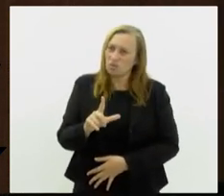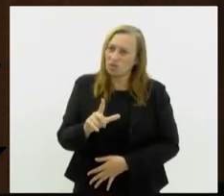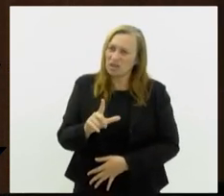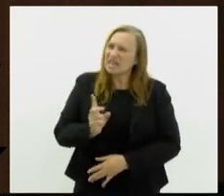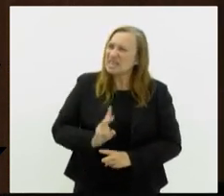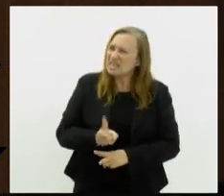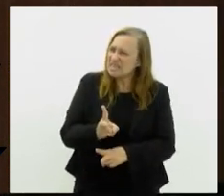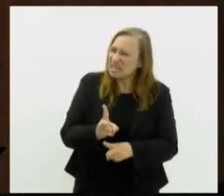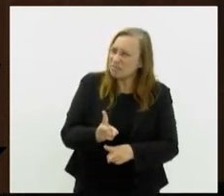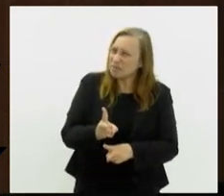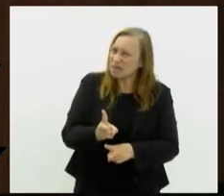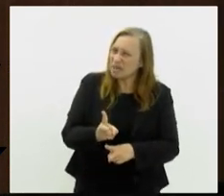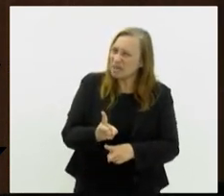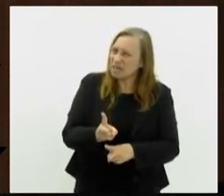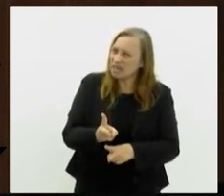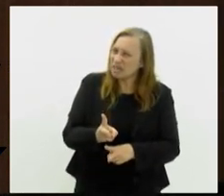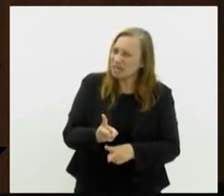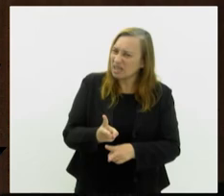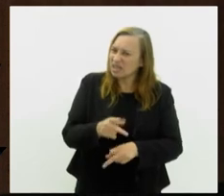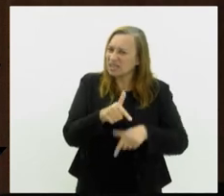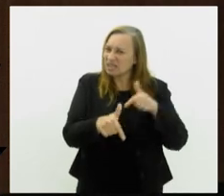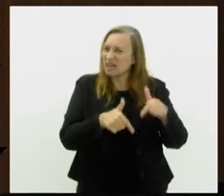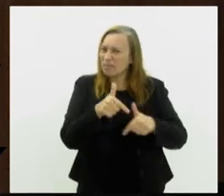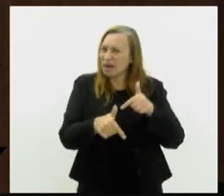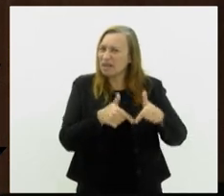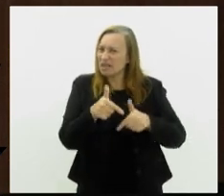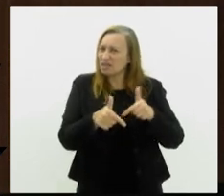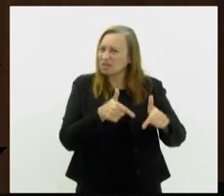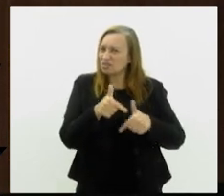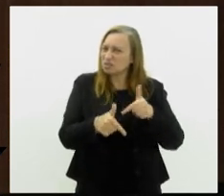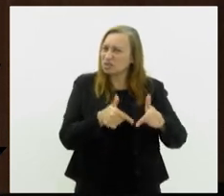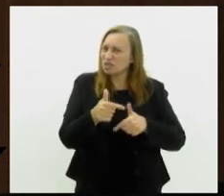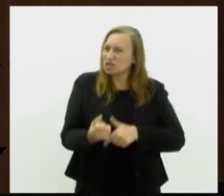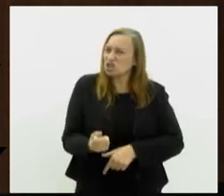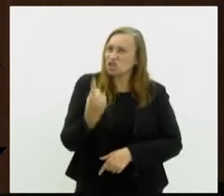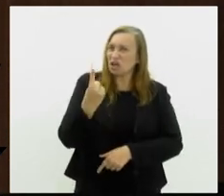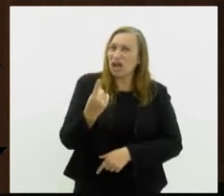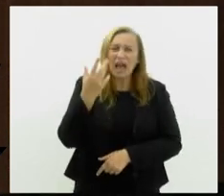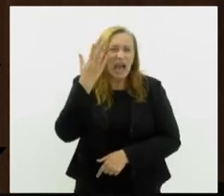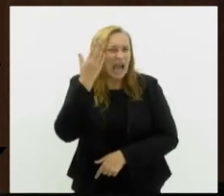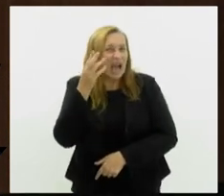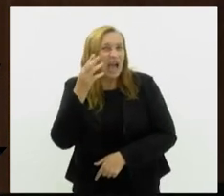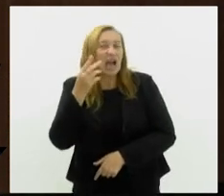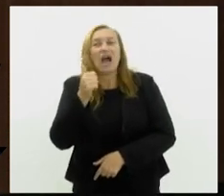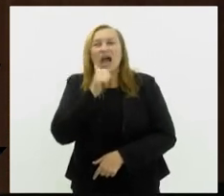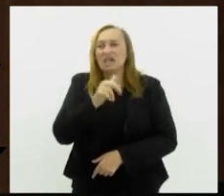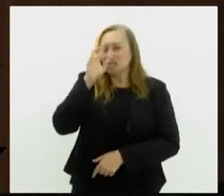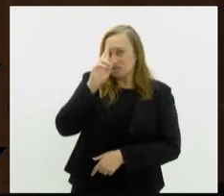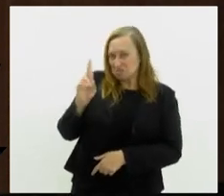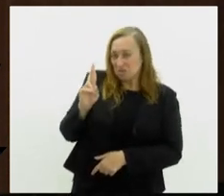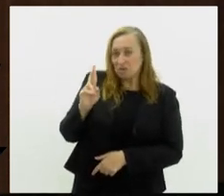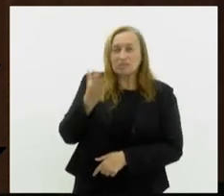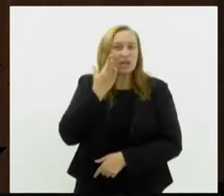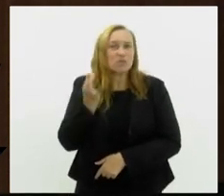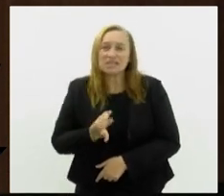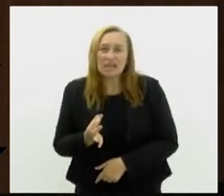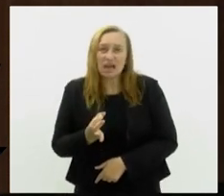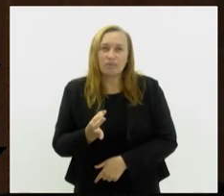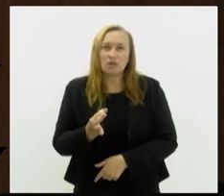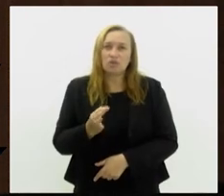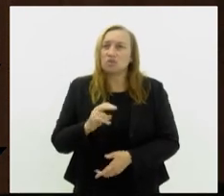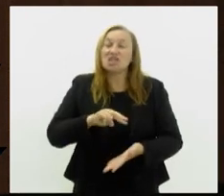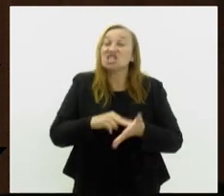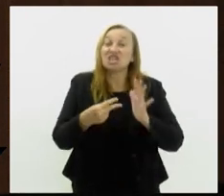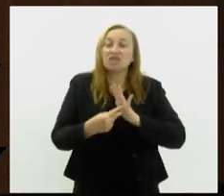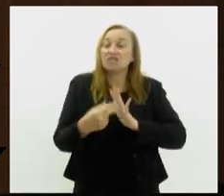sempre nessa mamatinha. A senhora não sabe a realidade da polícia penal. A senhora não sabe o que é um policial penal. A senhora chamou o choque para